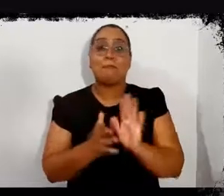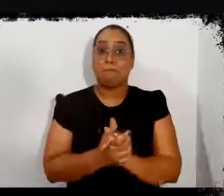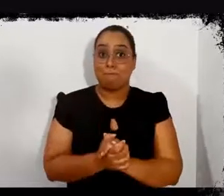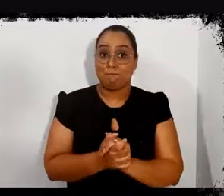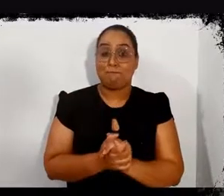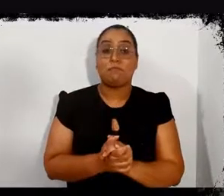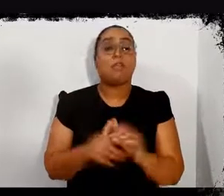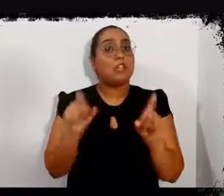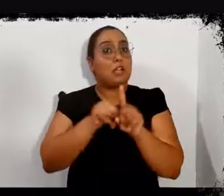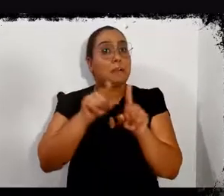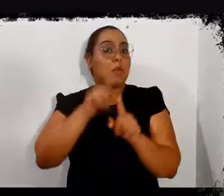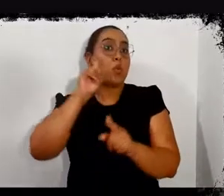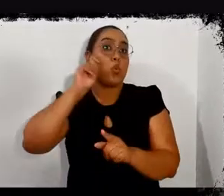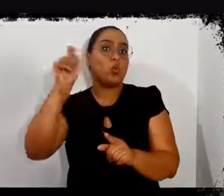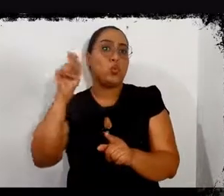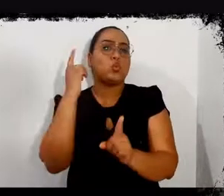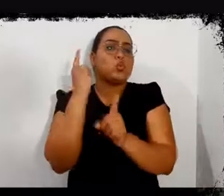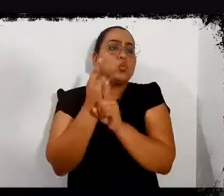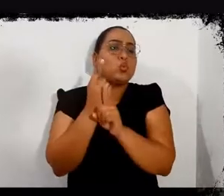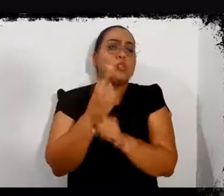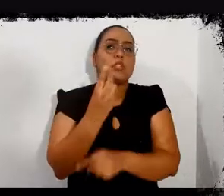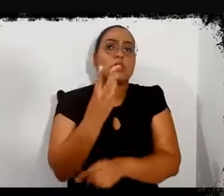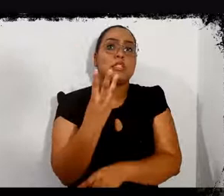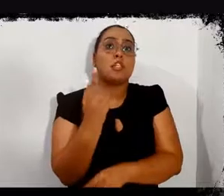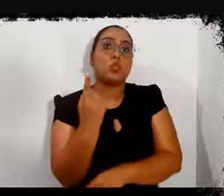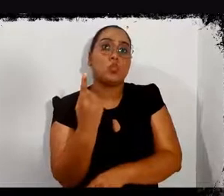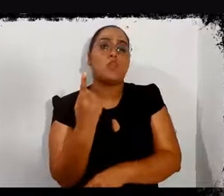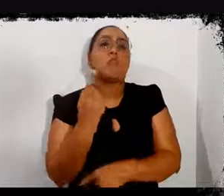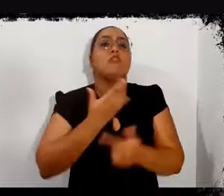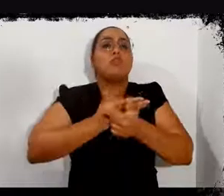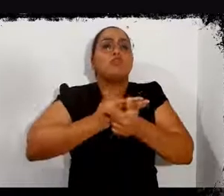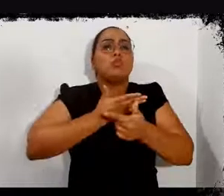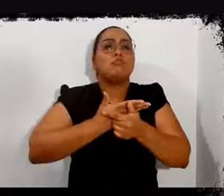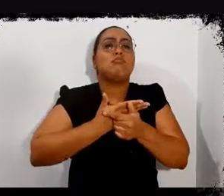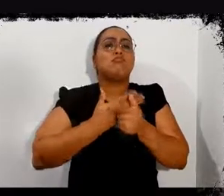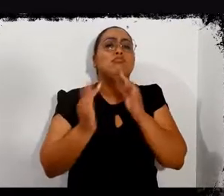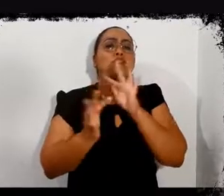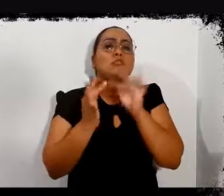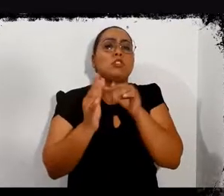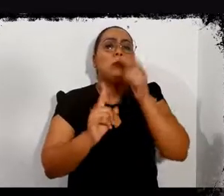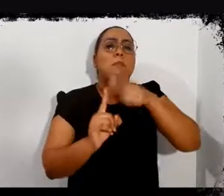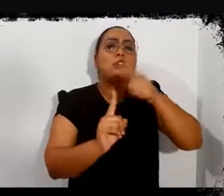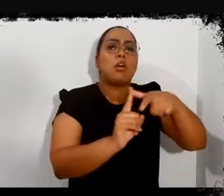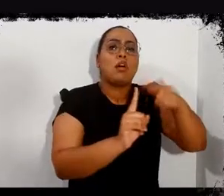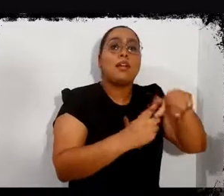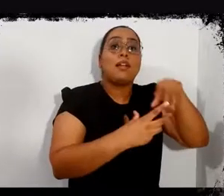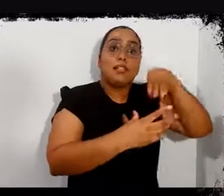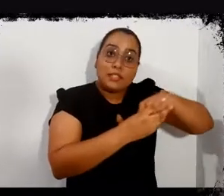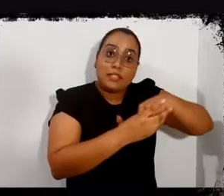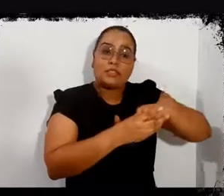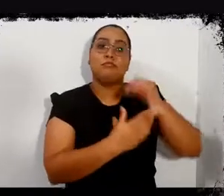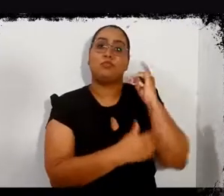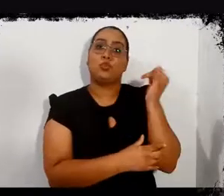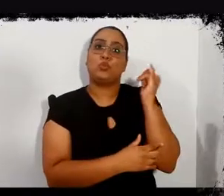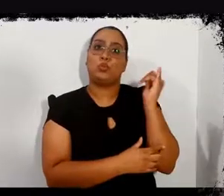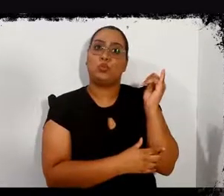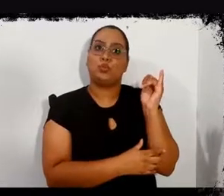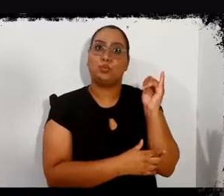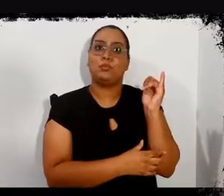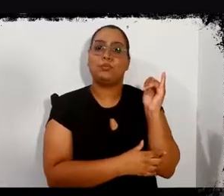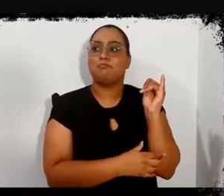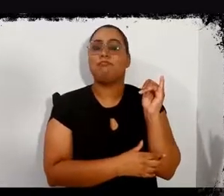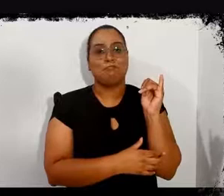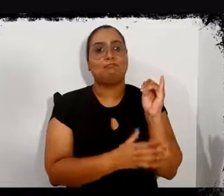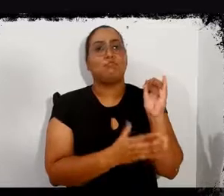das personagens. Vamos ver aqui sobre essas funções.